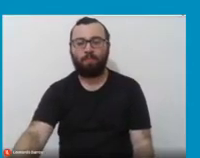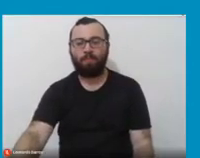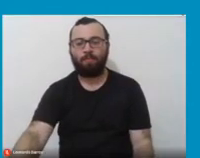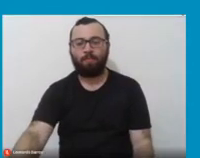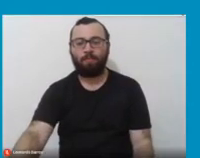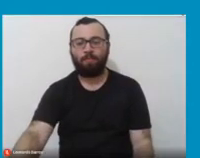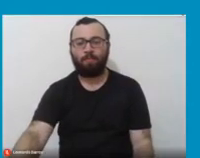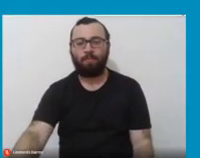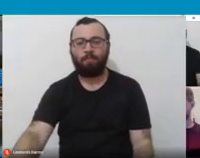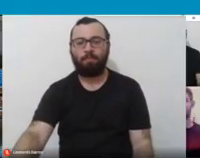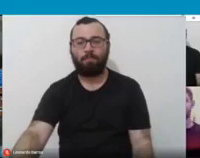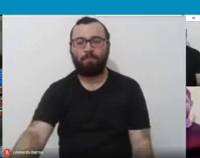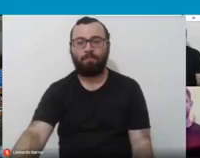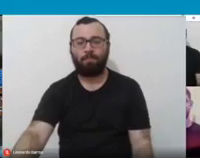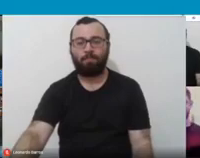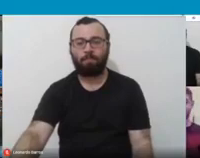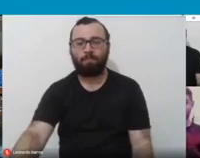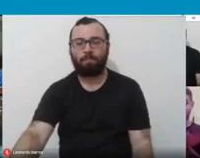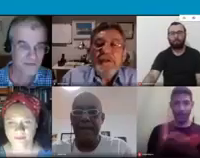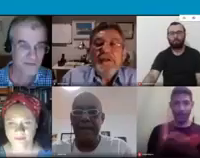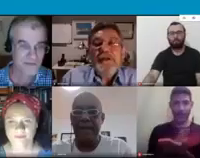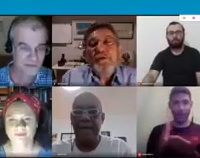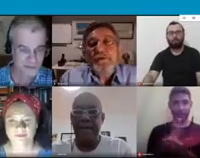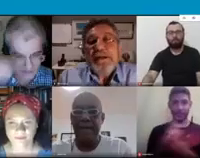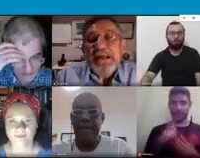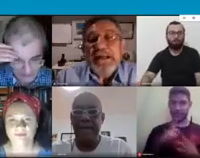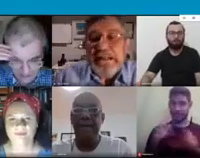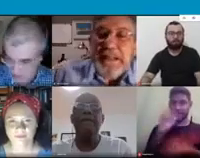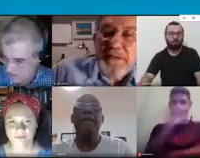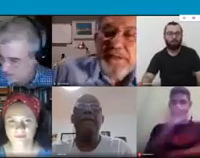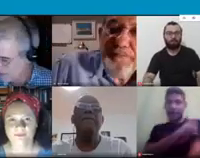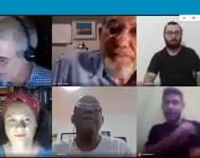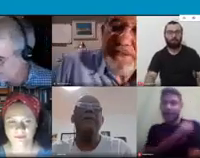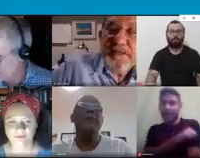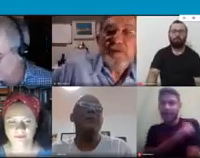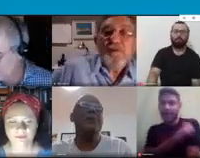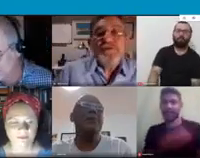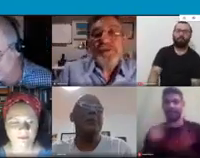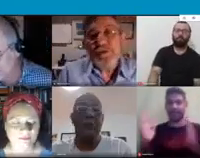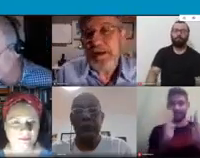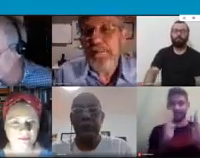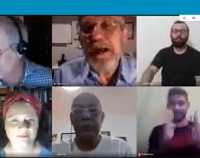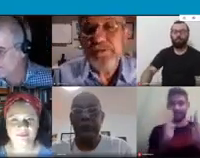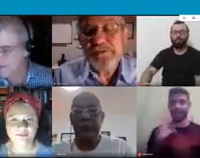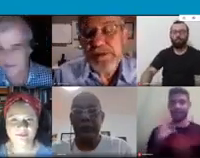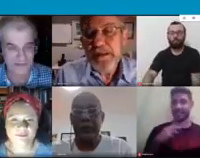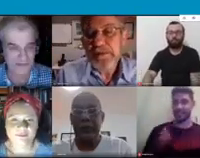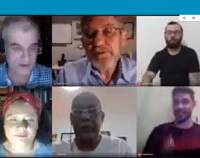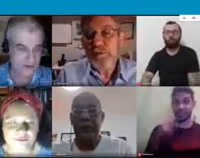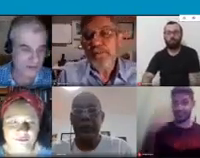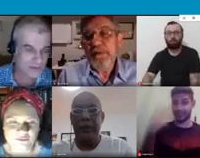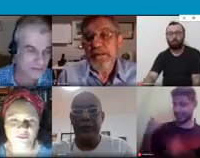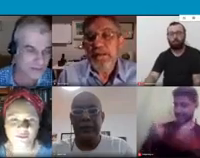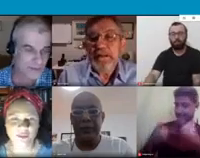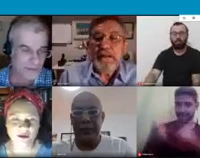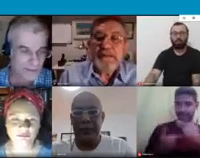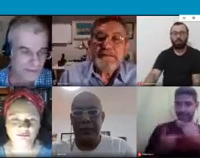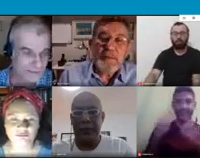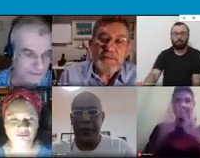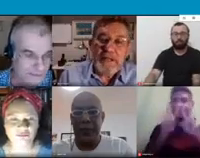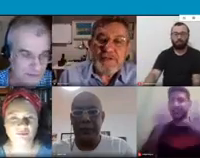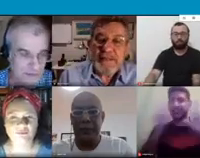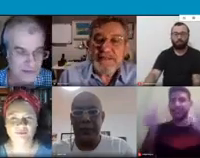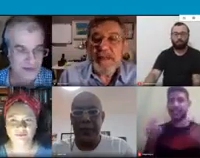o seu livro Cor e Criminalidade no Rio, né, na época da República Velha, como os seus trabalhos sobre